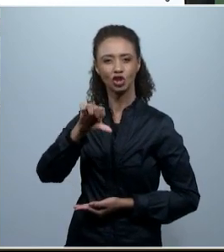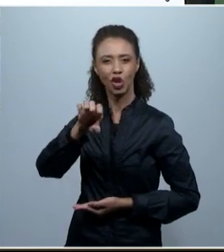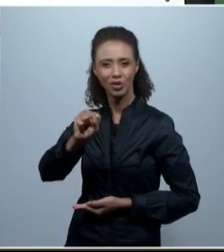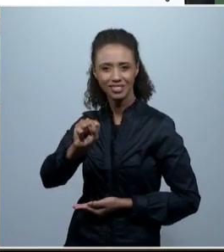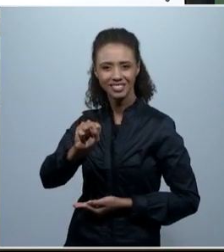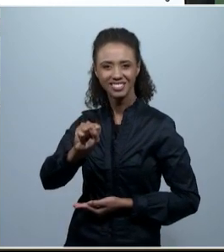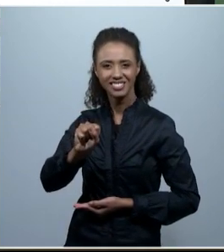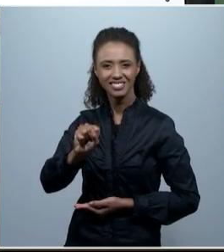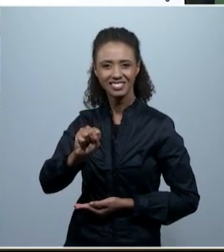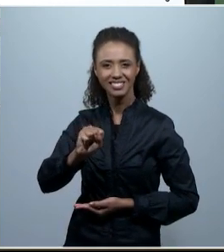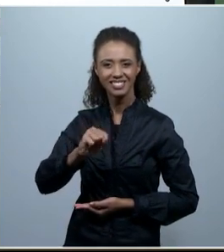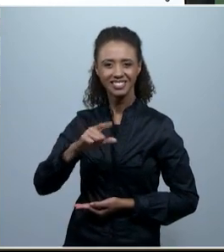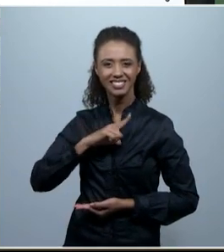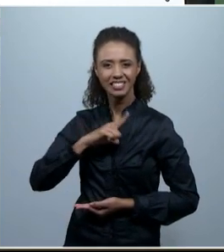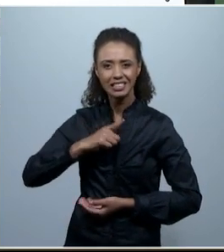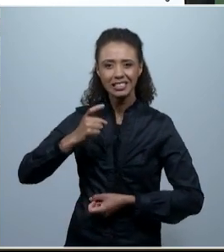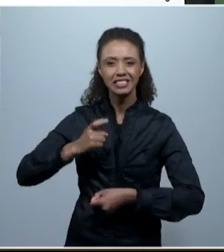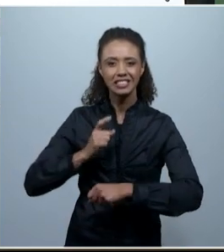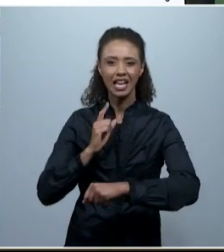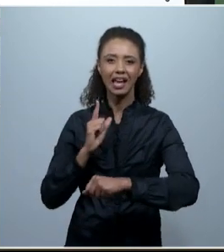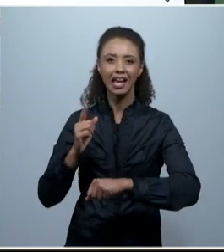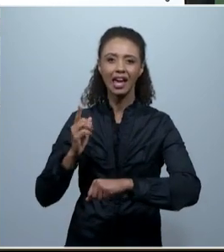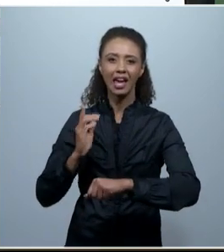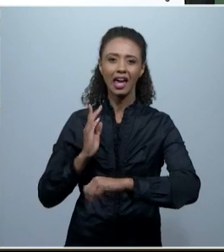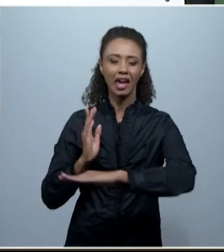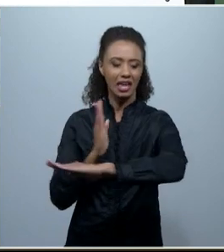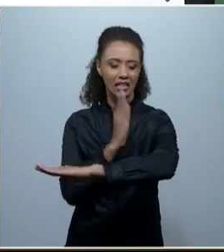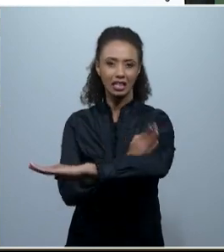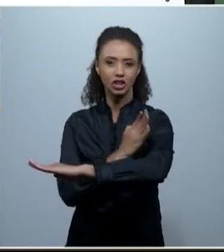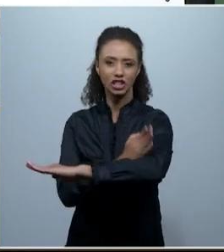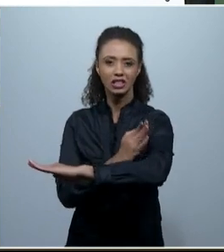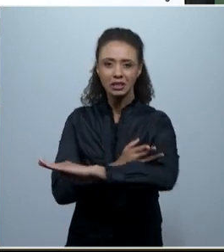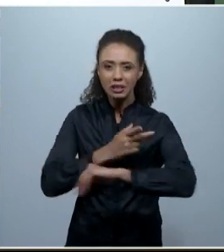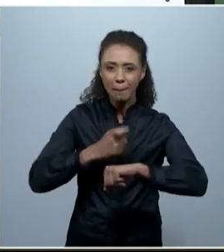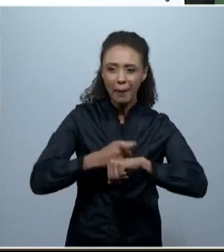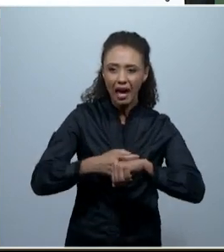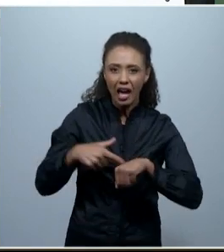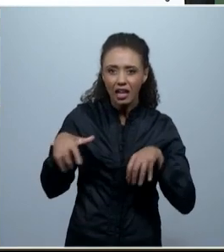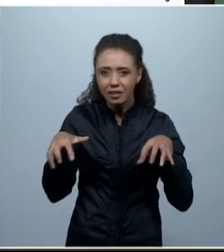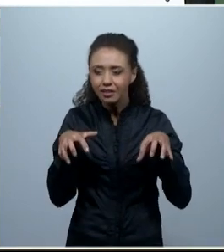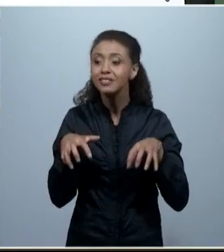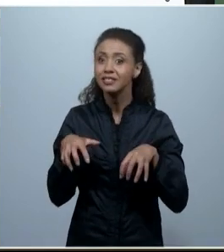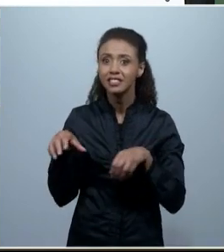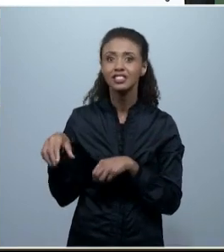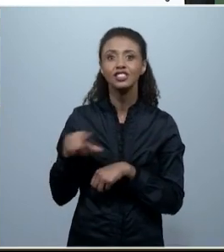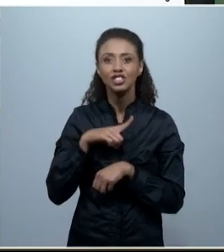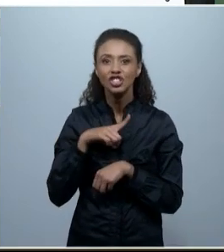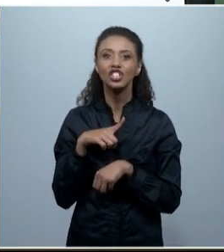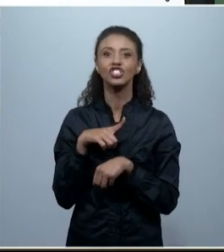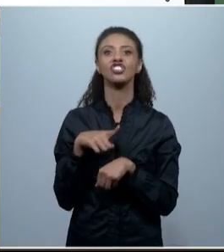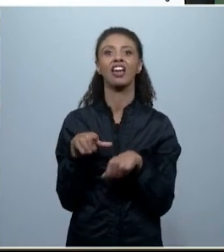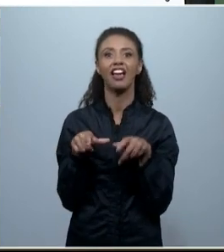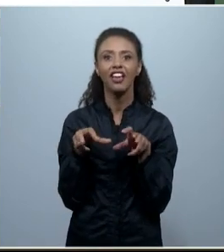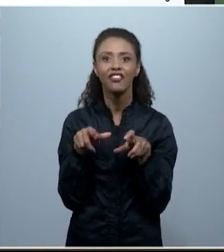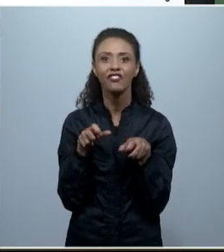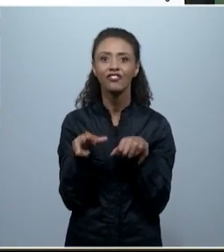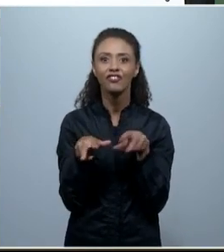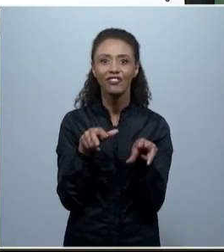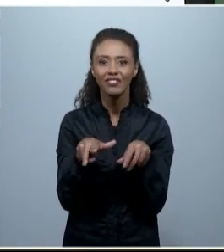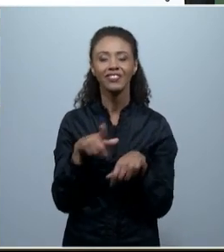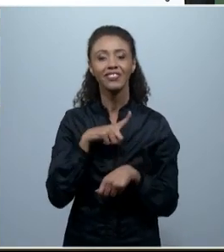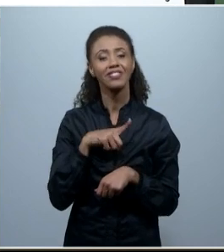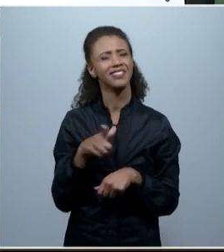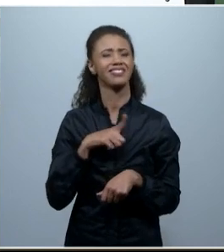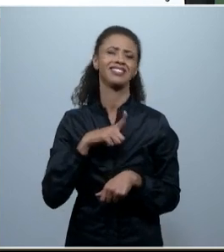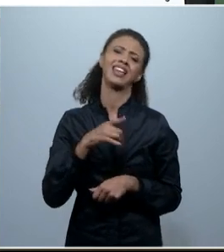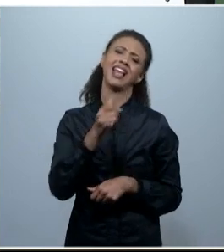liso isso já atrai para a geometria já é uma coisa né fora e dada a didática usual só pra só para dar um exemplo tem um monte de outros